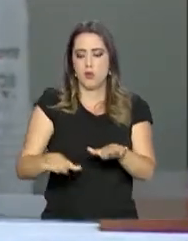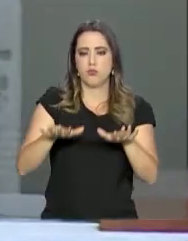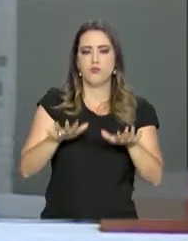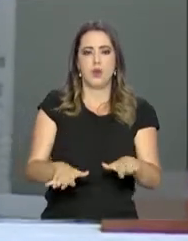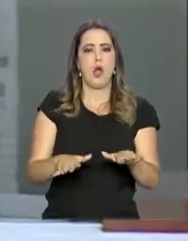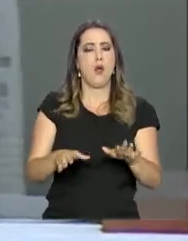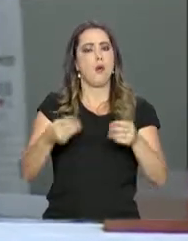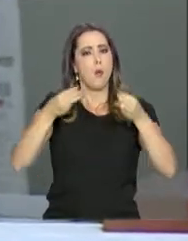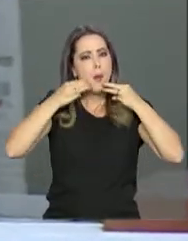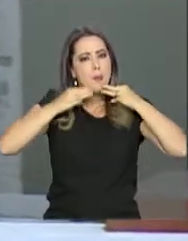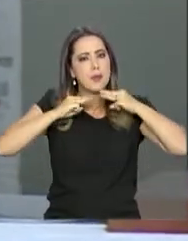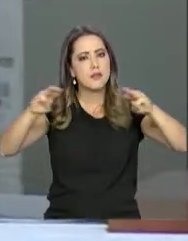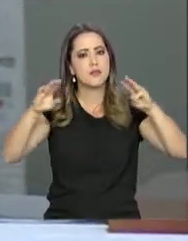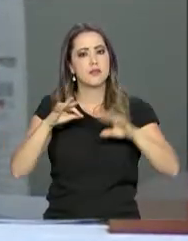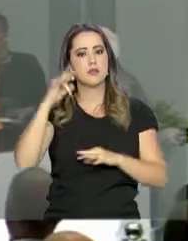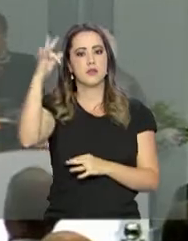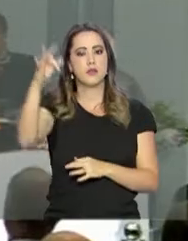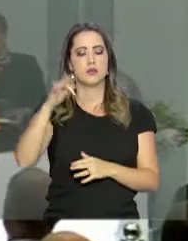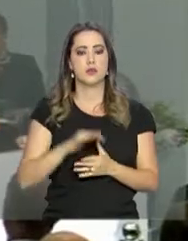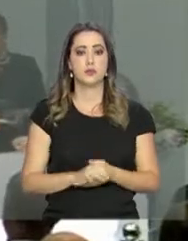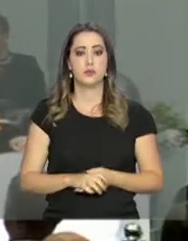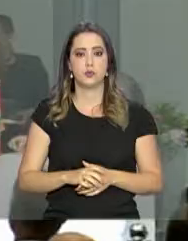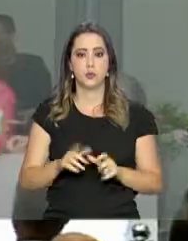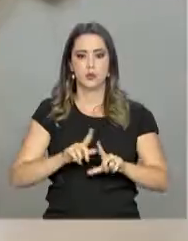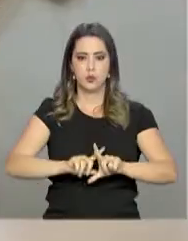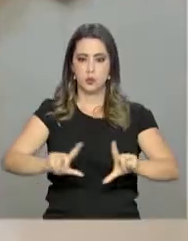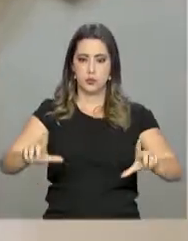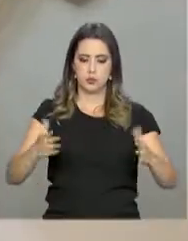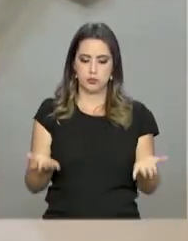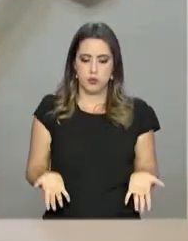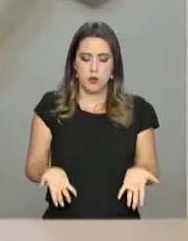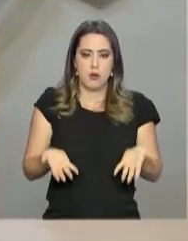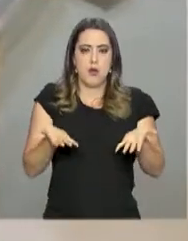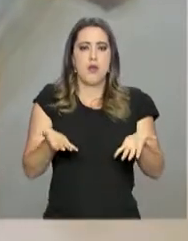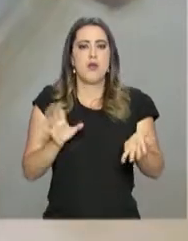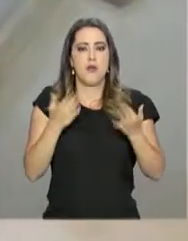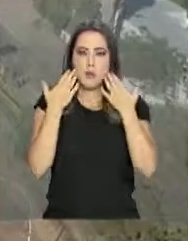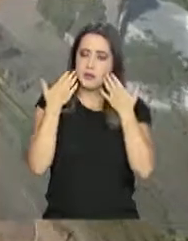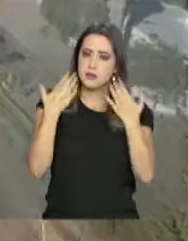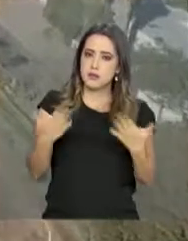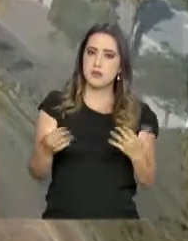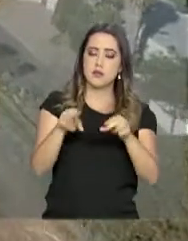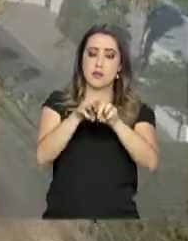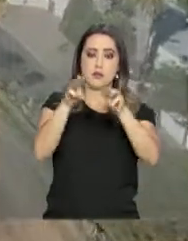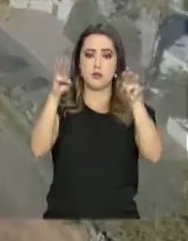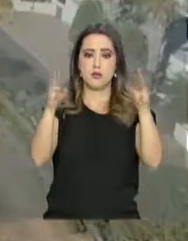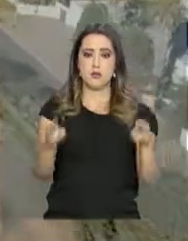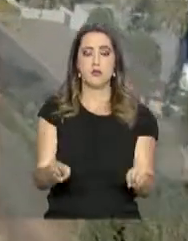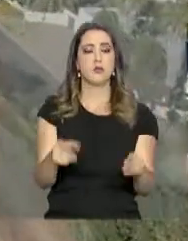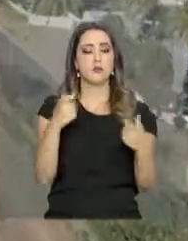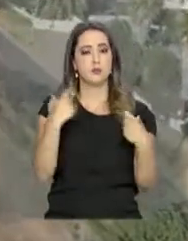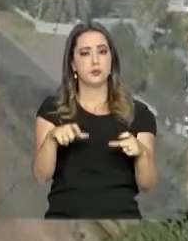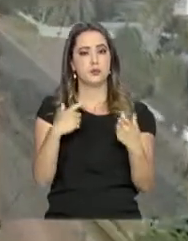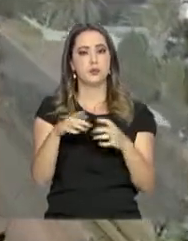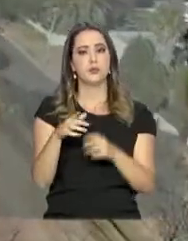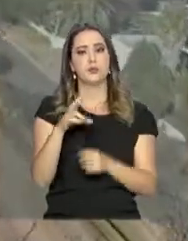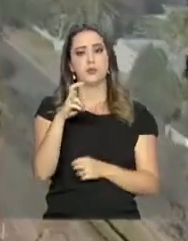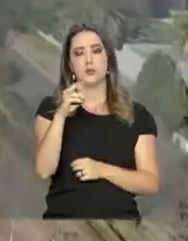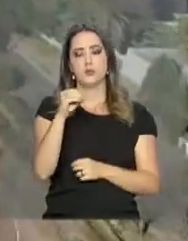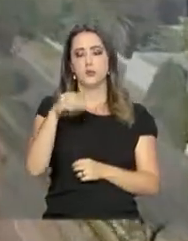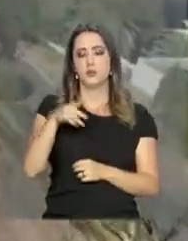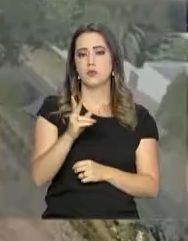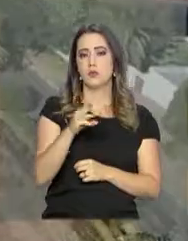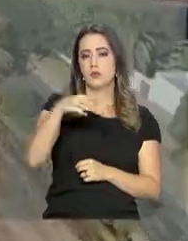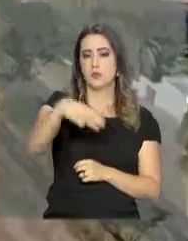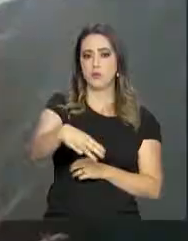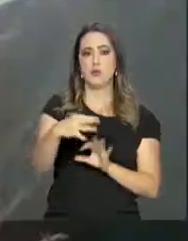uma mensagem ao futuro. Os blocos ficarão expostos no Museu de Maropeng, que fica num sítio arqueológico a 50 quilômetros